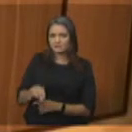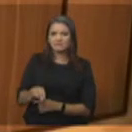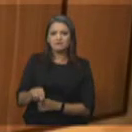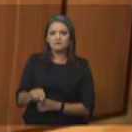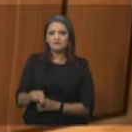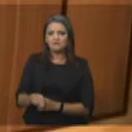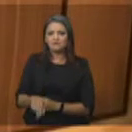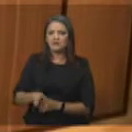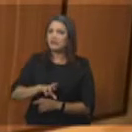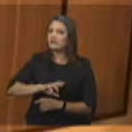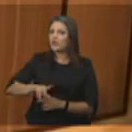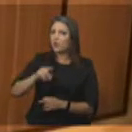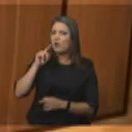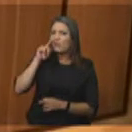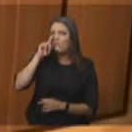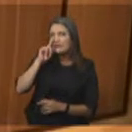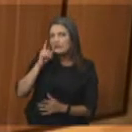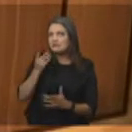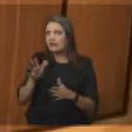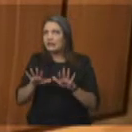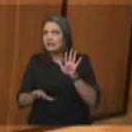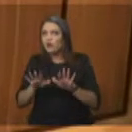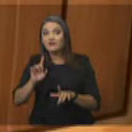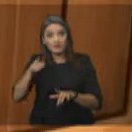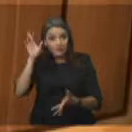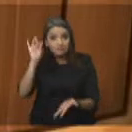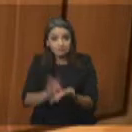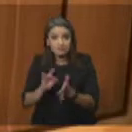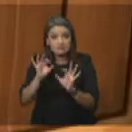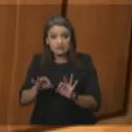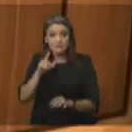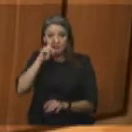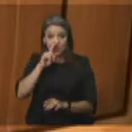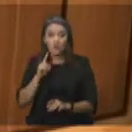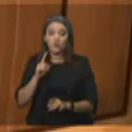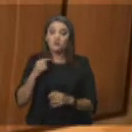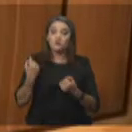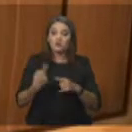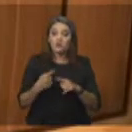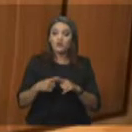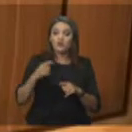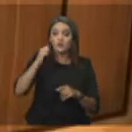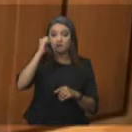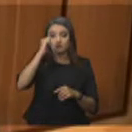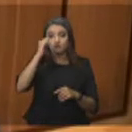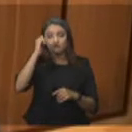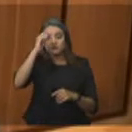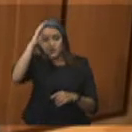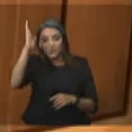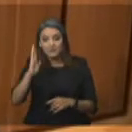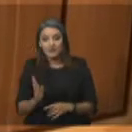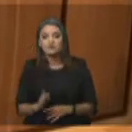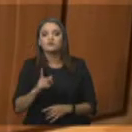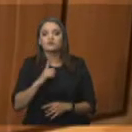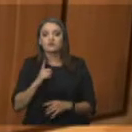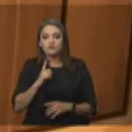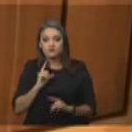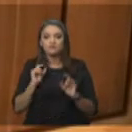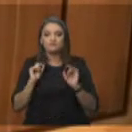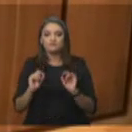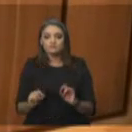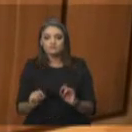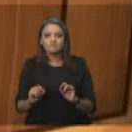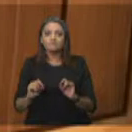um perigo, mas uma realidade iminente, pois o Estado tende a se tornar um Estado enquanto unidade informacional com